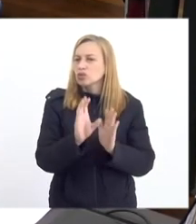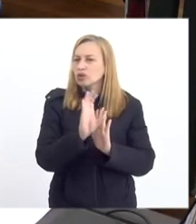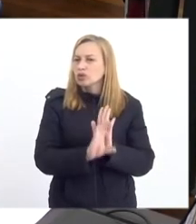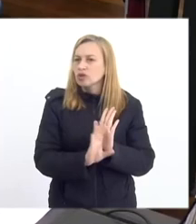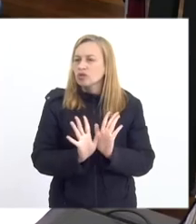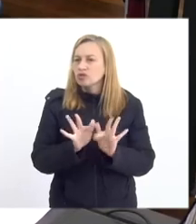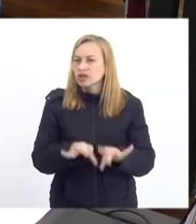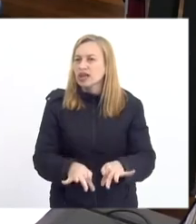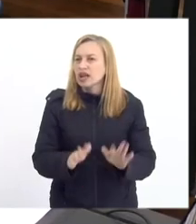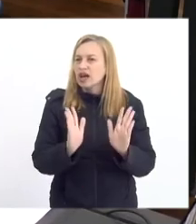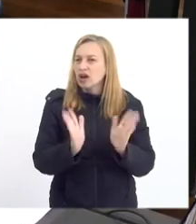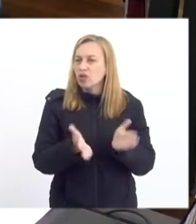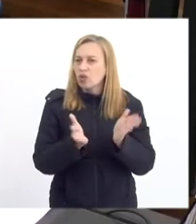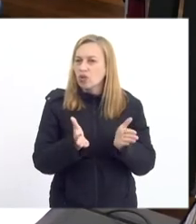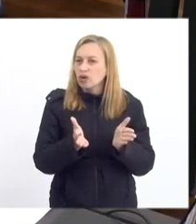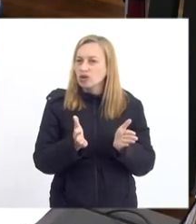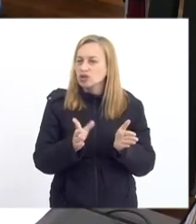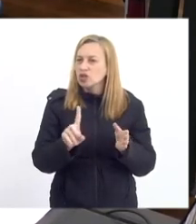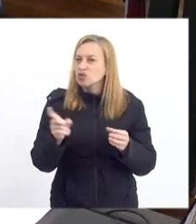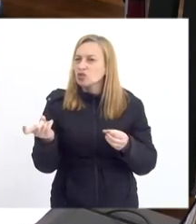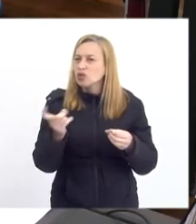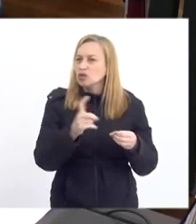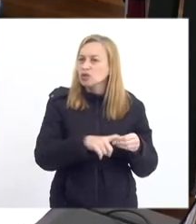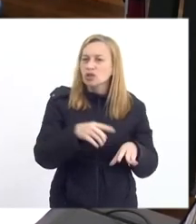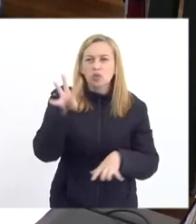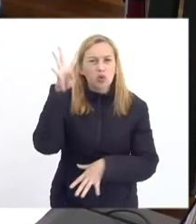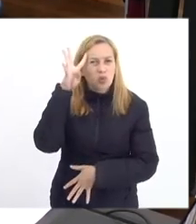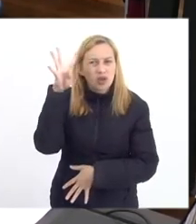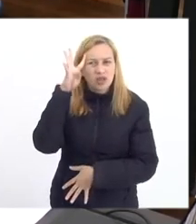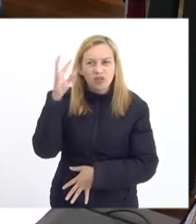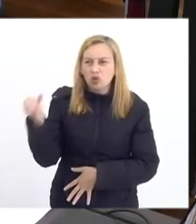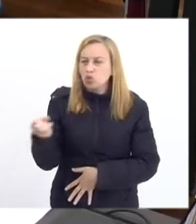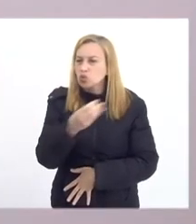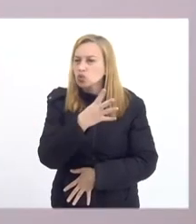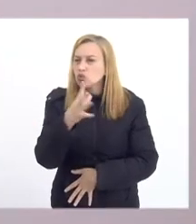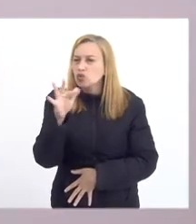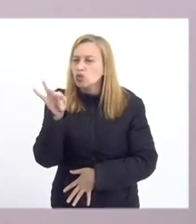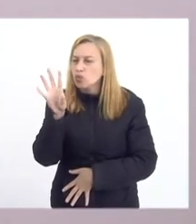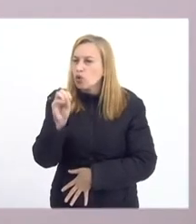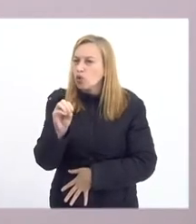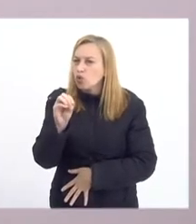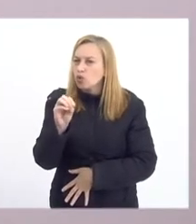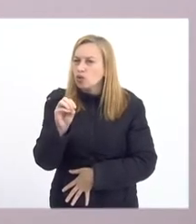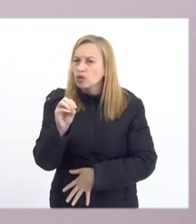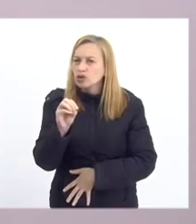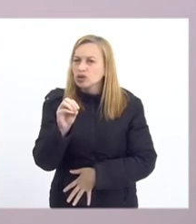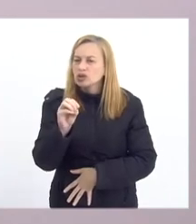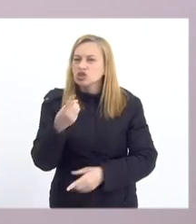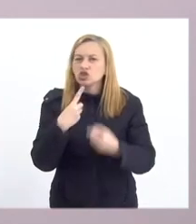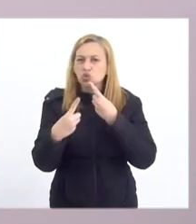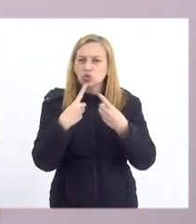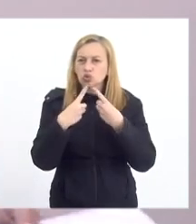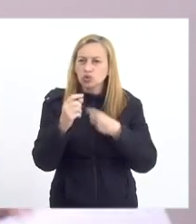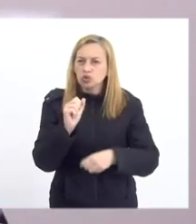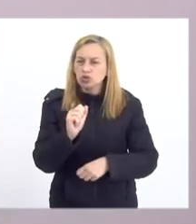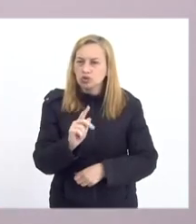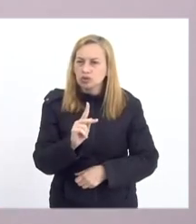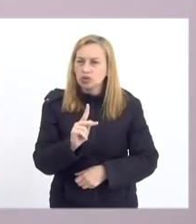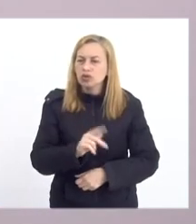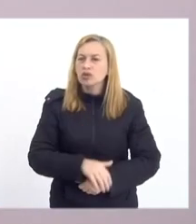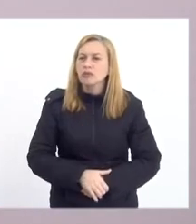vamos encerrar agora e voltamos na quarta-feira com um novo bloco de discussões.